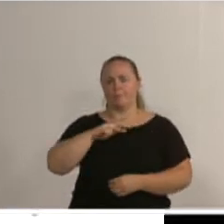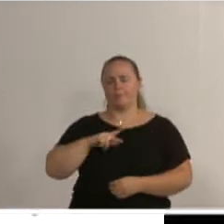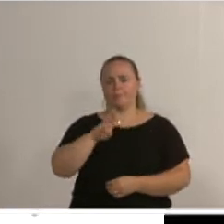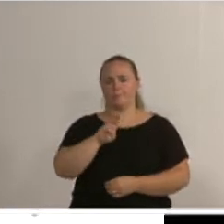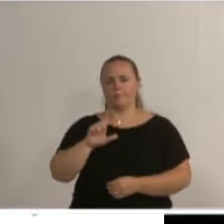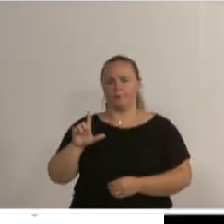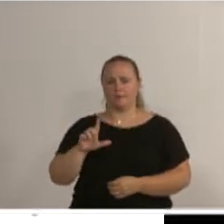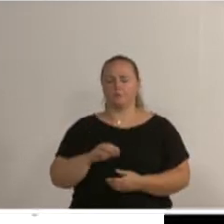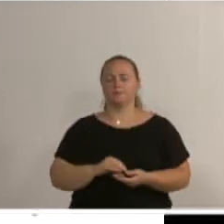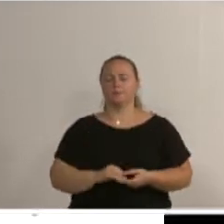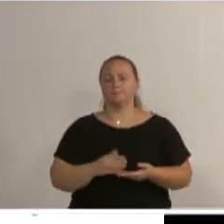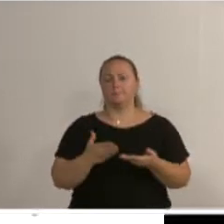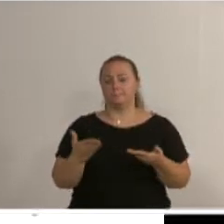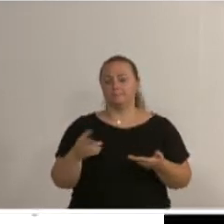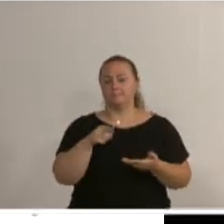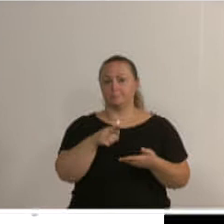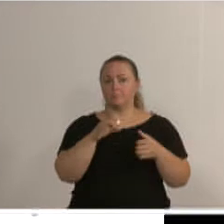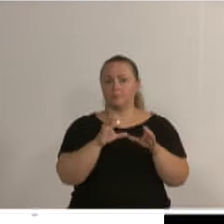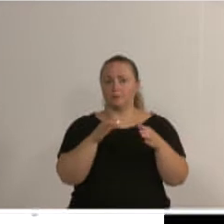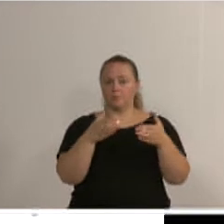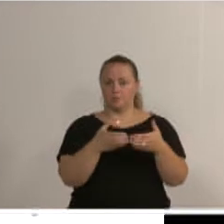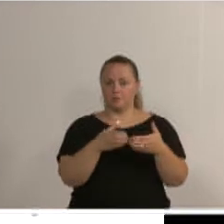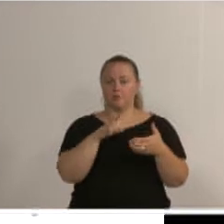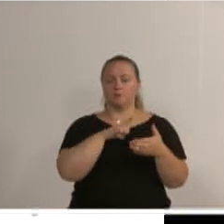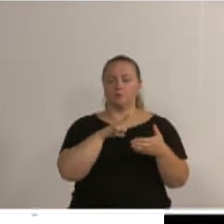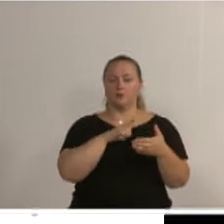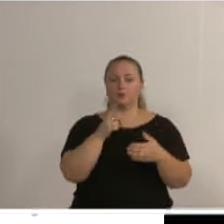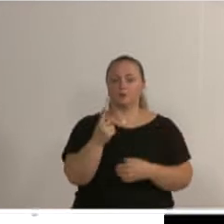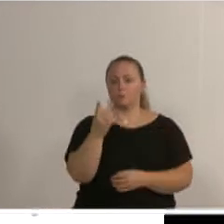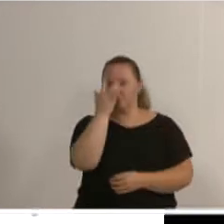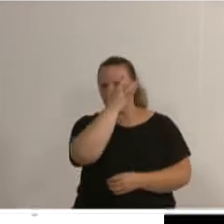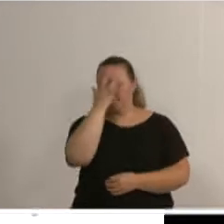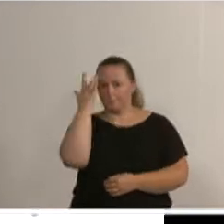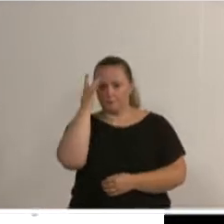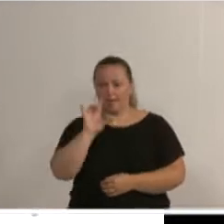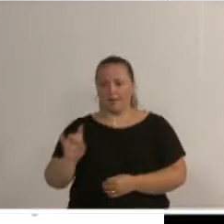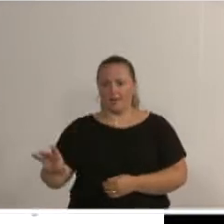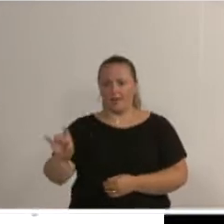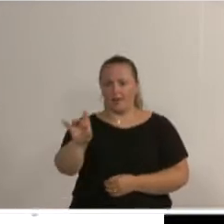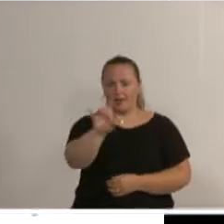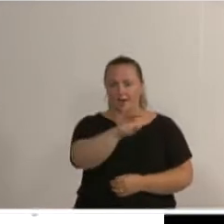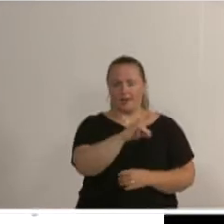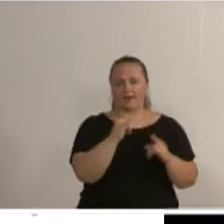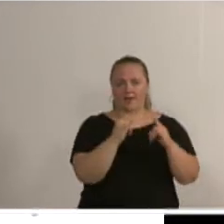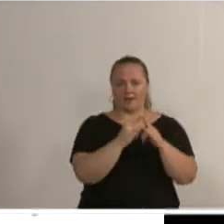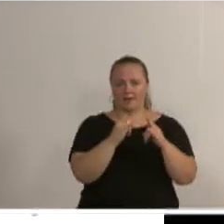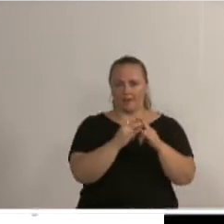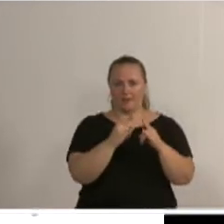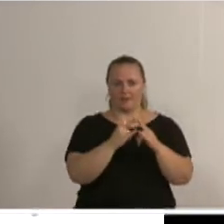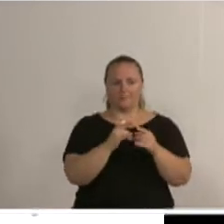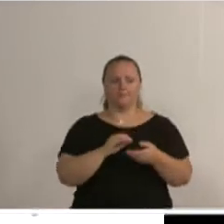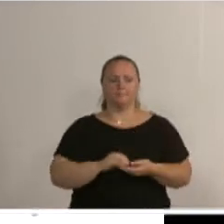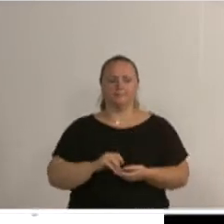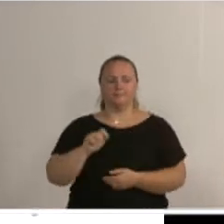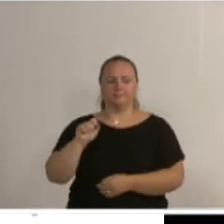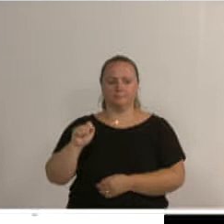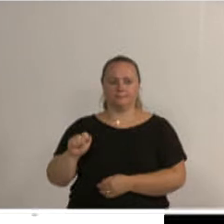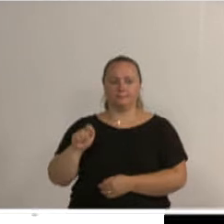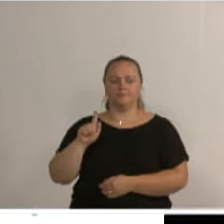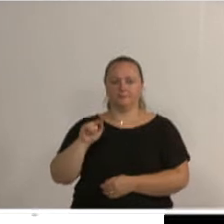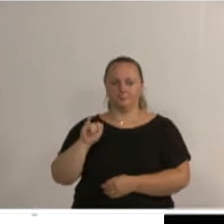comissão ela foi formada por 2 membros de cada instituição, sendo elas a Agir, a Blumob, a Câmara